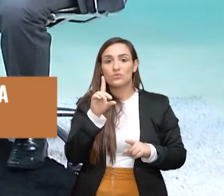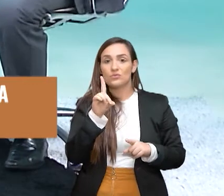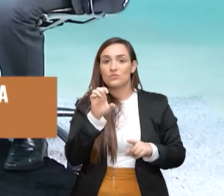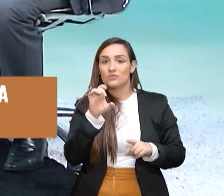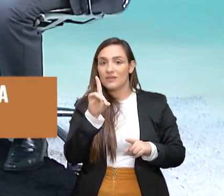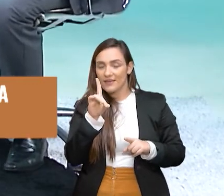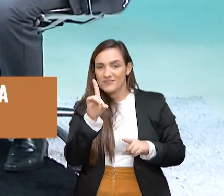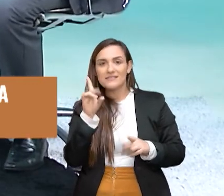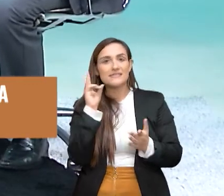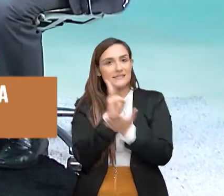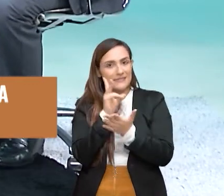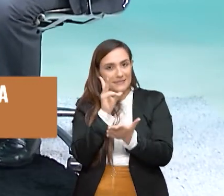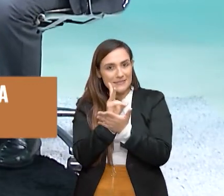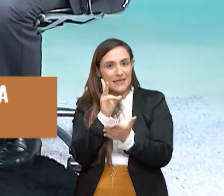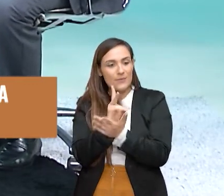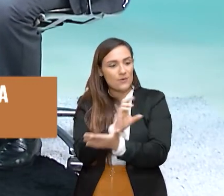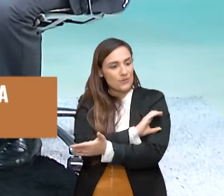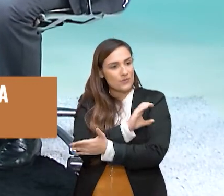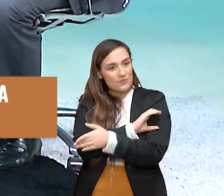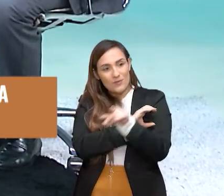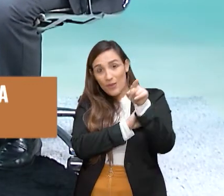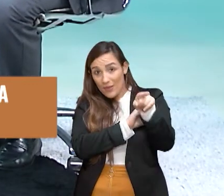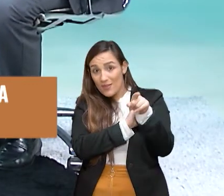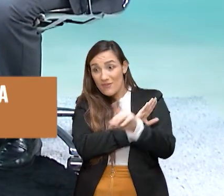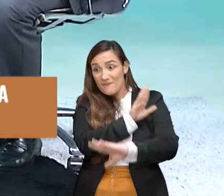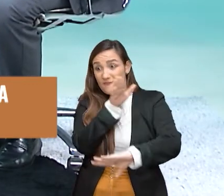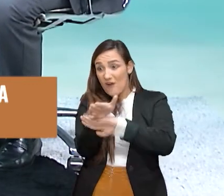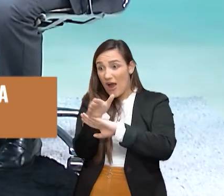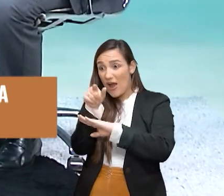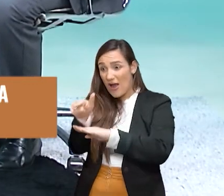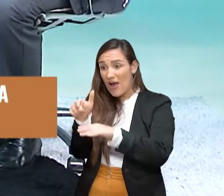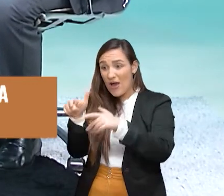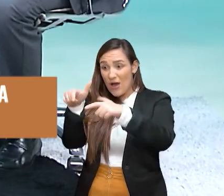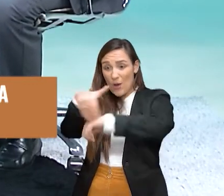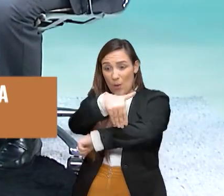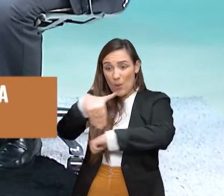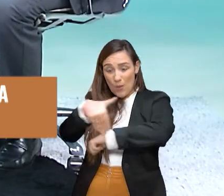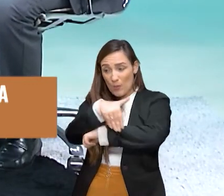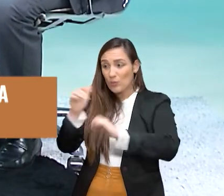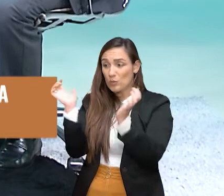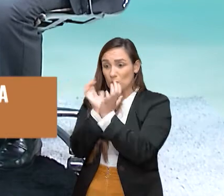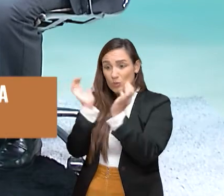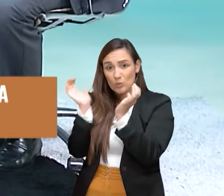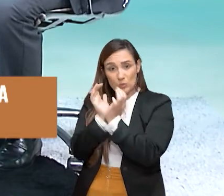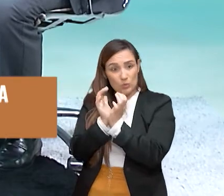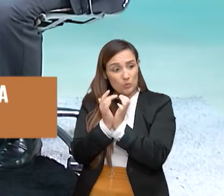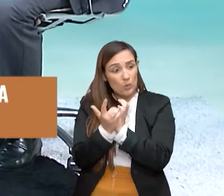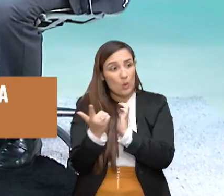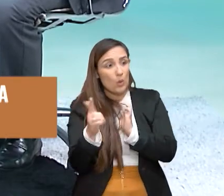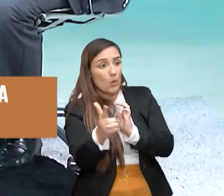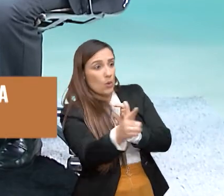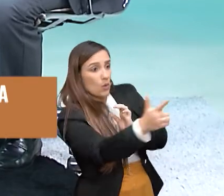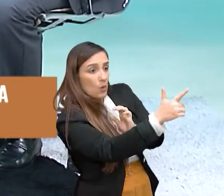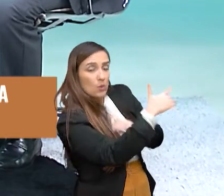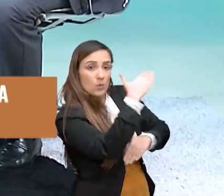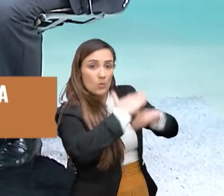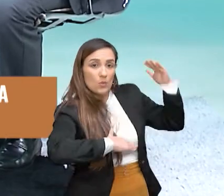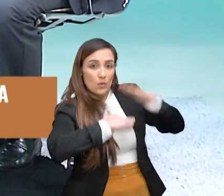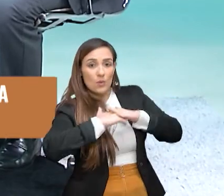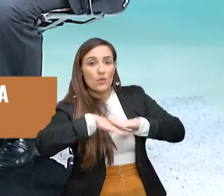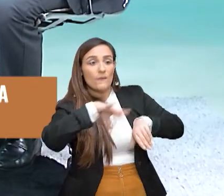né? Uma vez ao mês, o coordenador do NUDED, Dr. Matheus, sai às ruas com uma equipe formada por